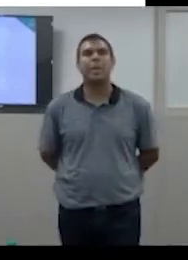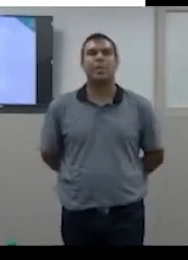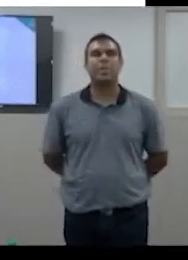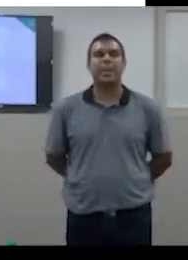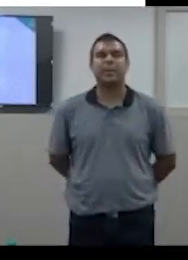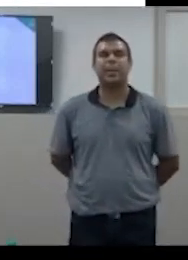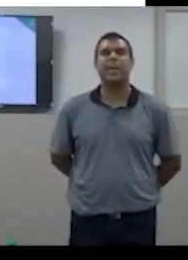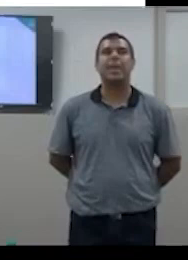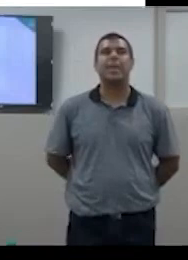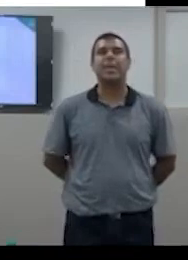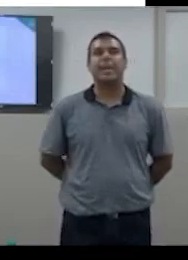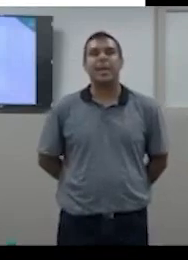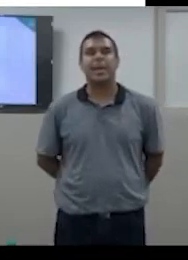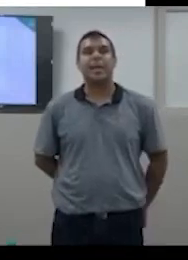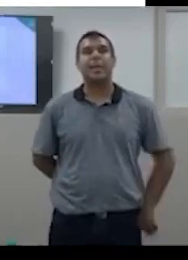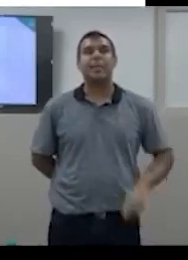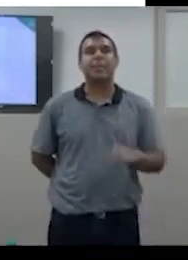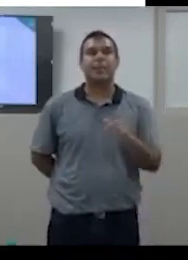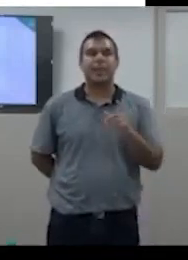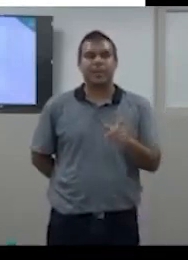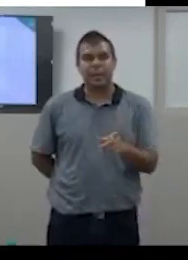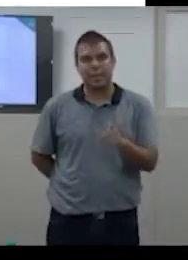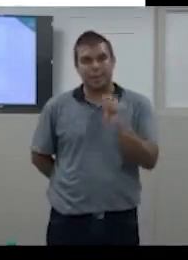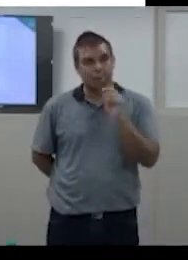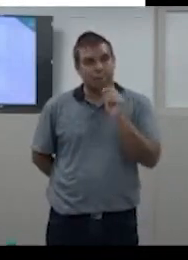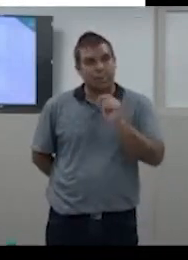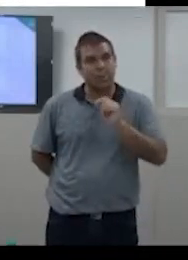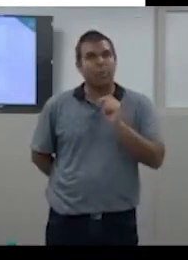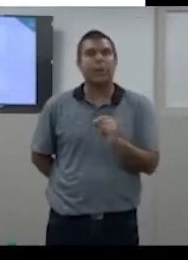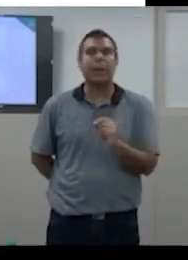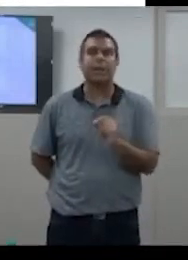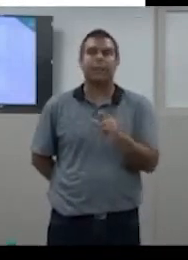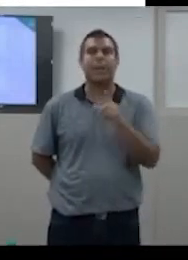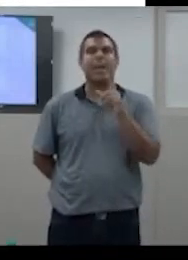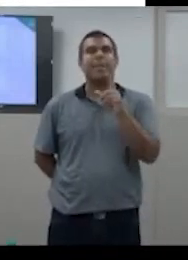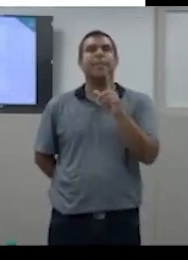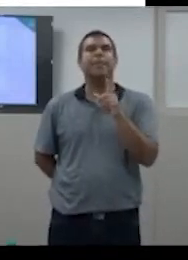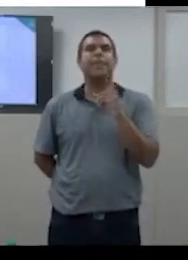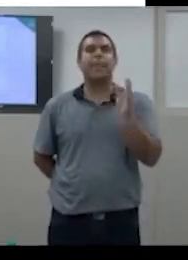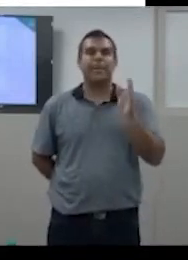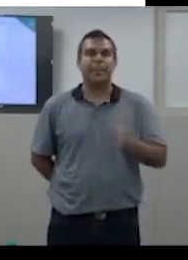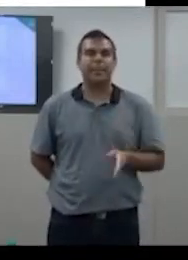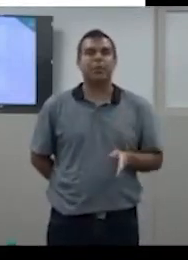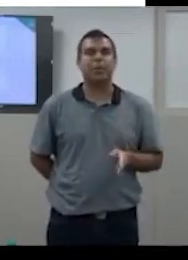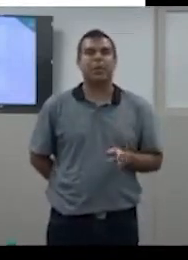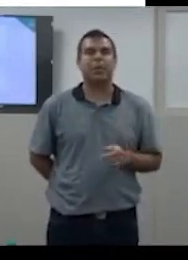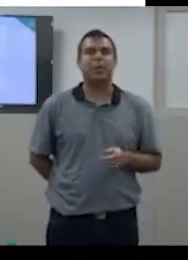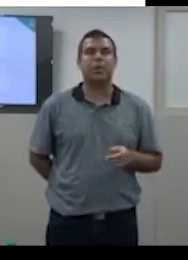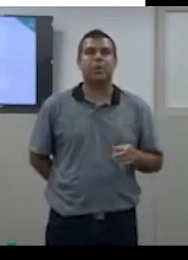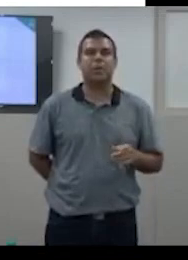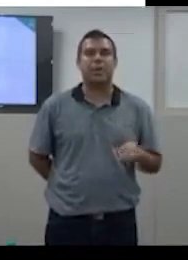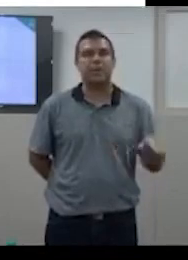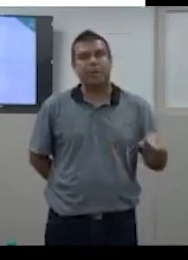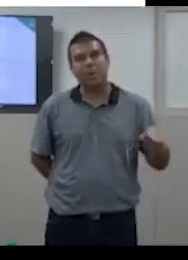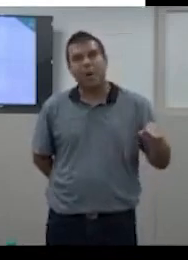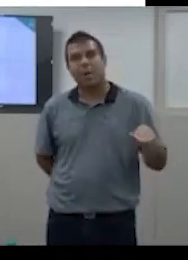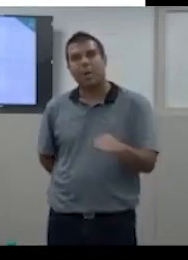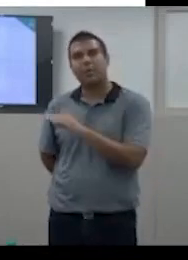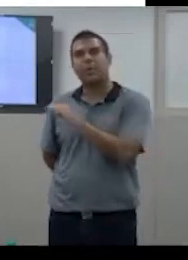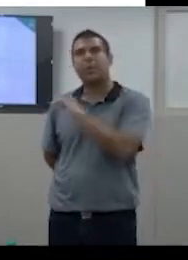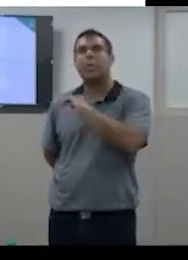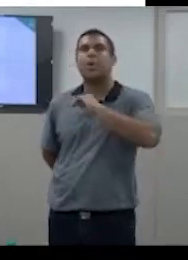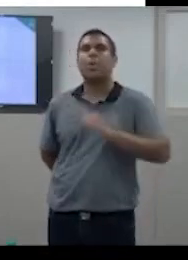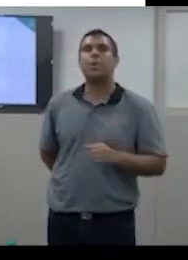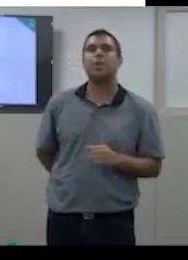o trecho BC e DE. E vamos analisar ali, ó, o estilo do gráfico. Perceba ali, na vertical a gente tem o eixo da